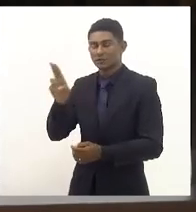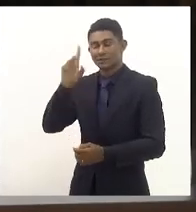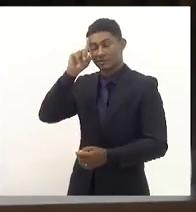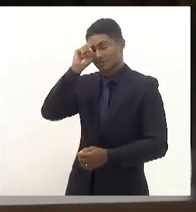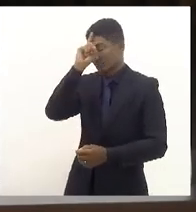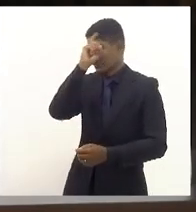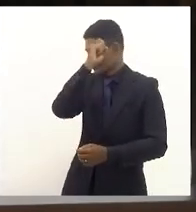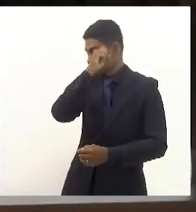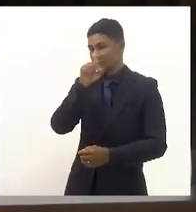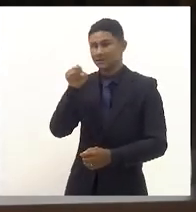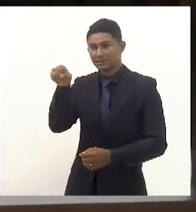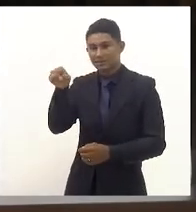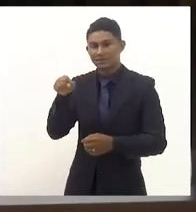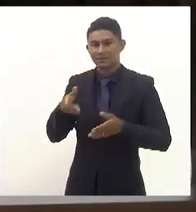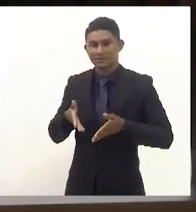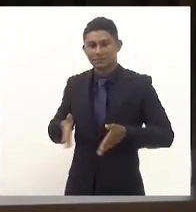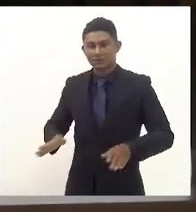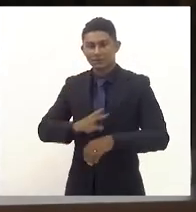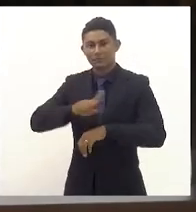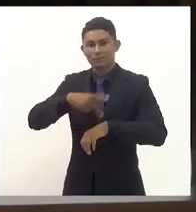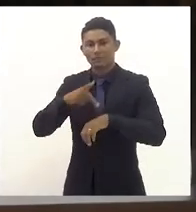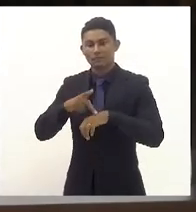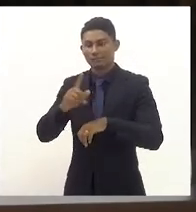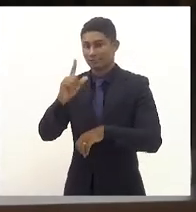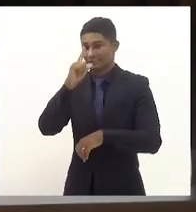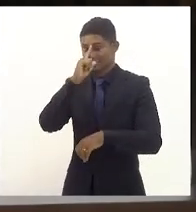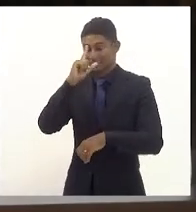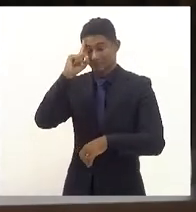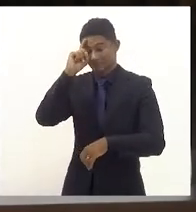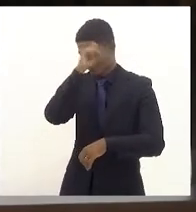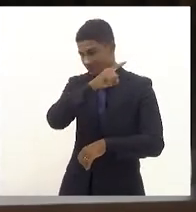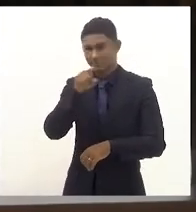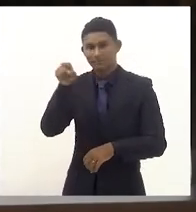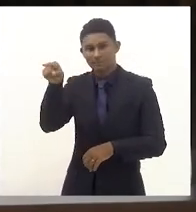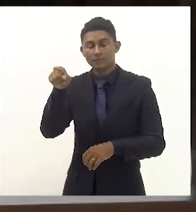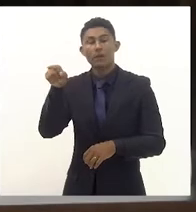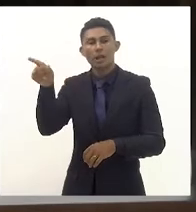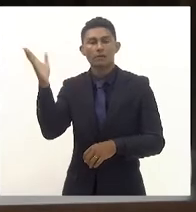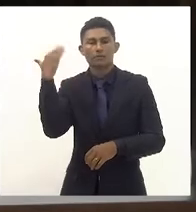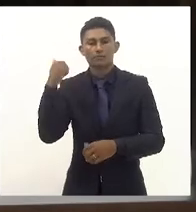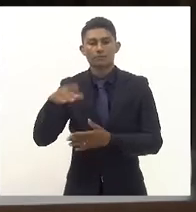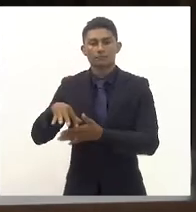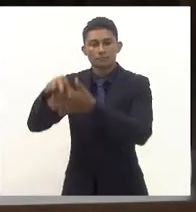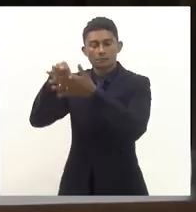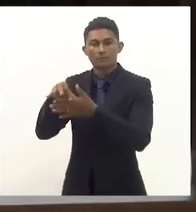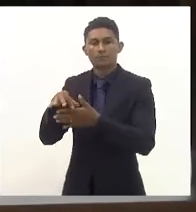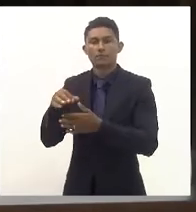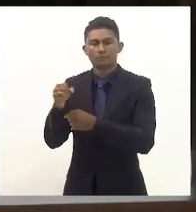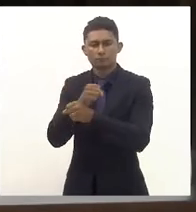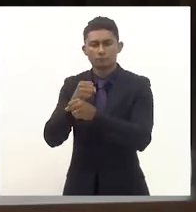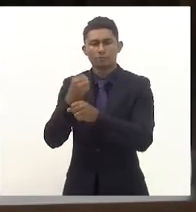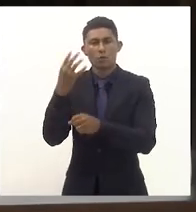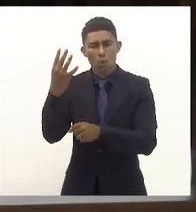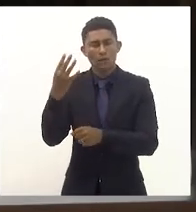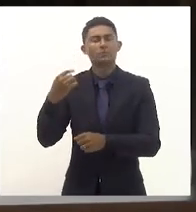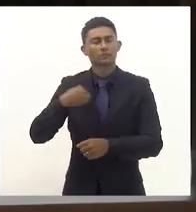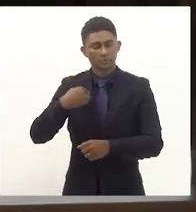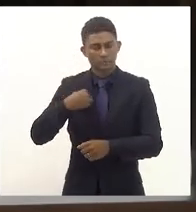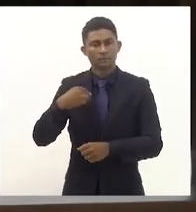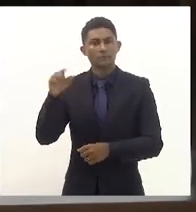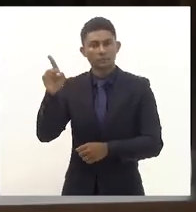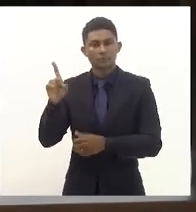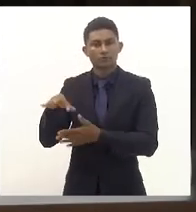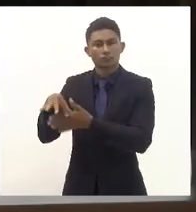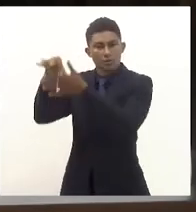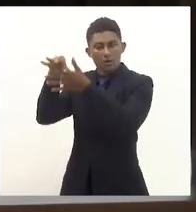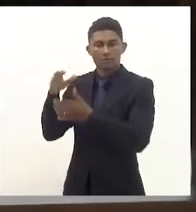grego não é fácil não para nós de lotes Extra vídeos é Virgílio foi meu chefe de gabinete por quatro anos mas isso só